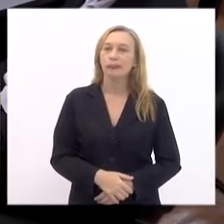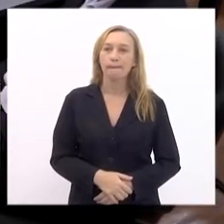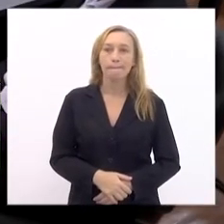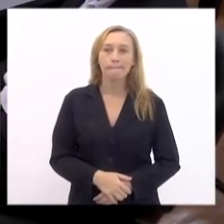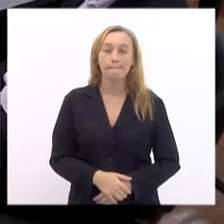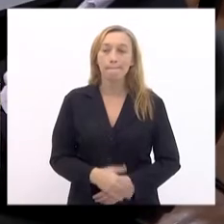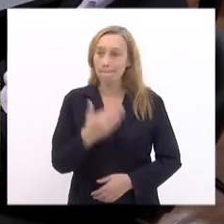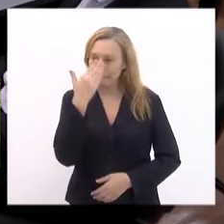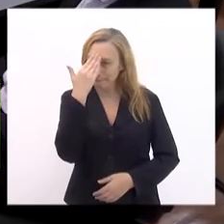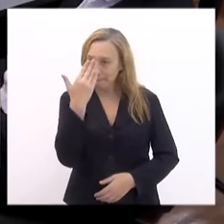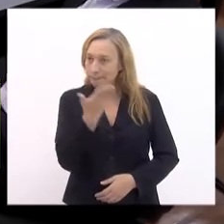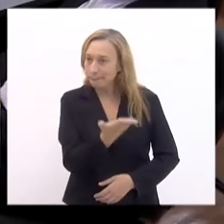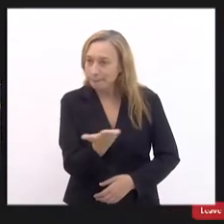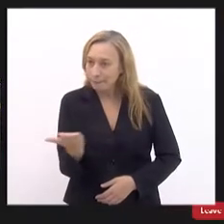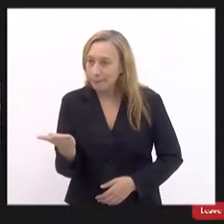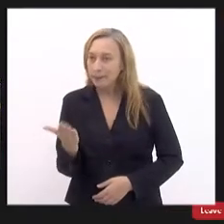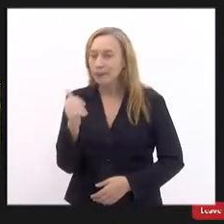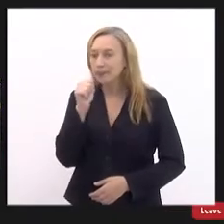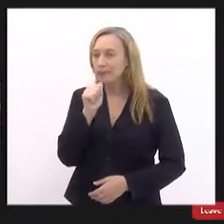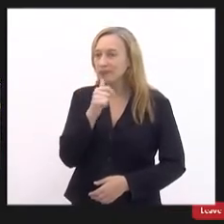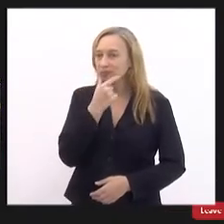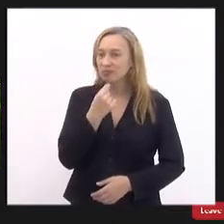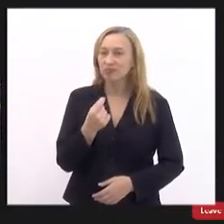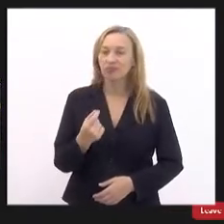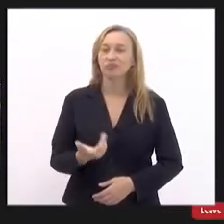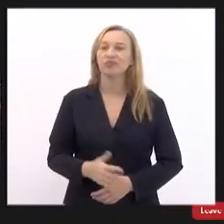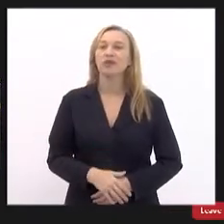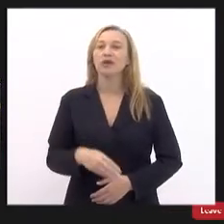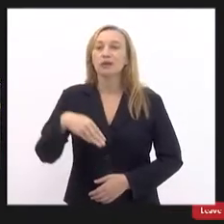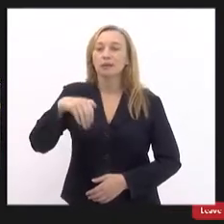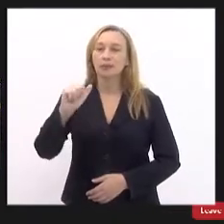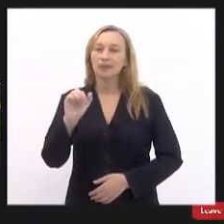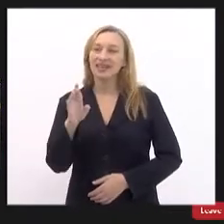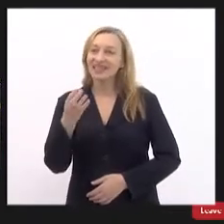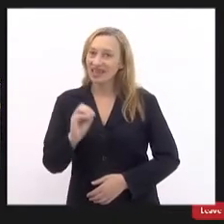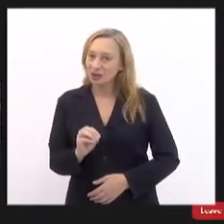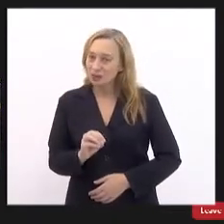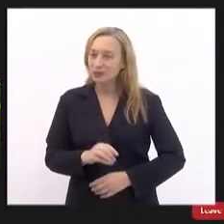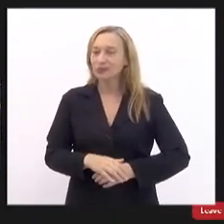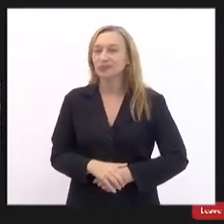Eu agradeço a todas e a todos. E, Marcelo,